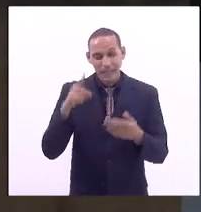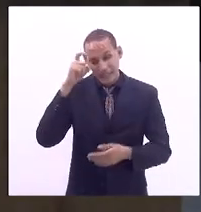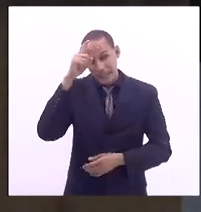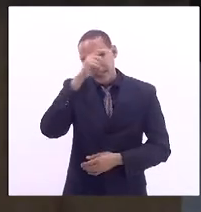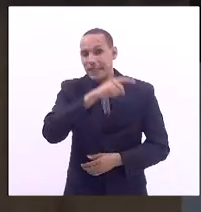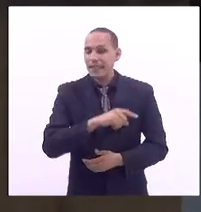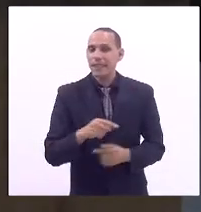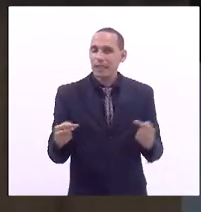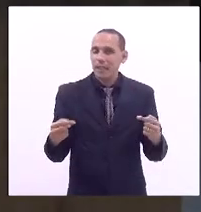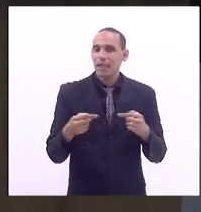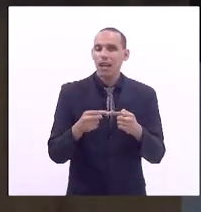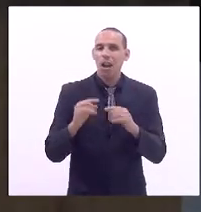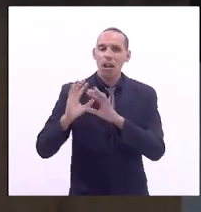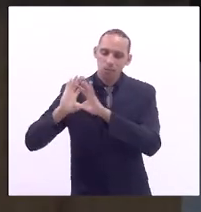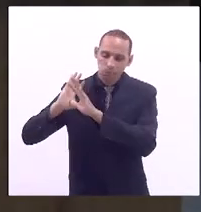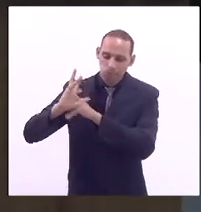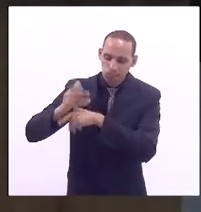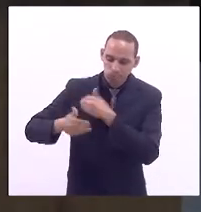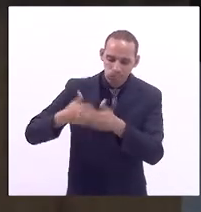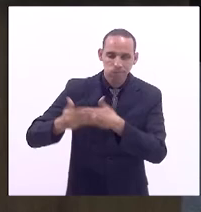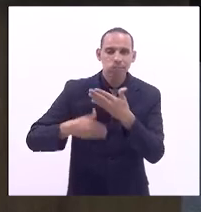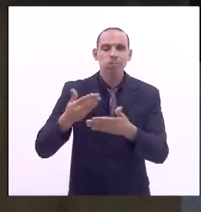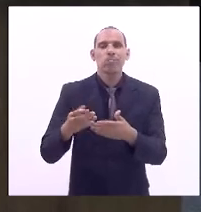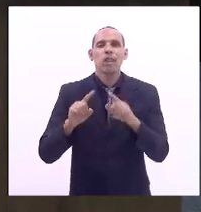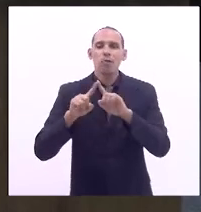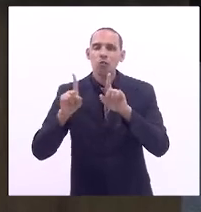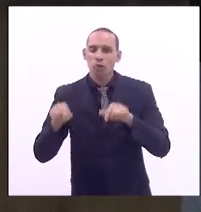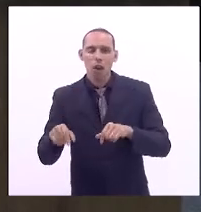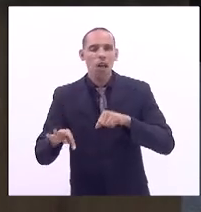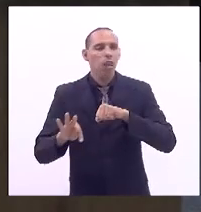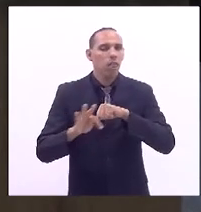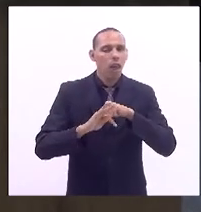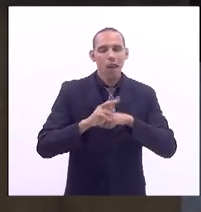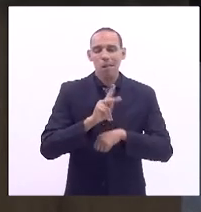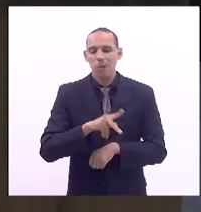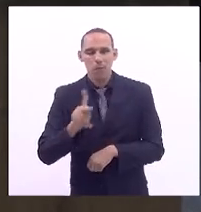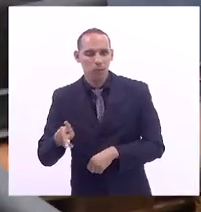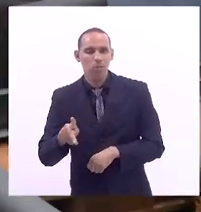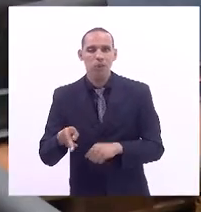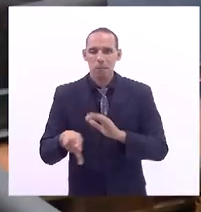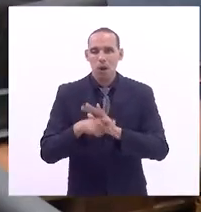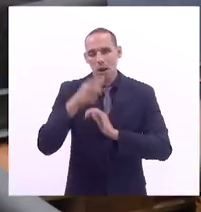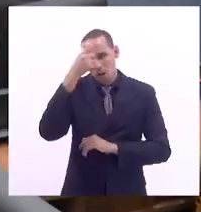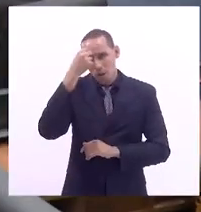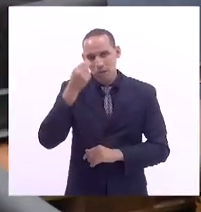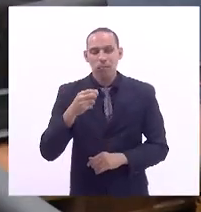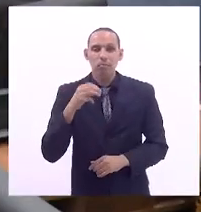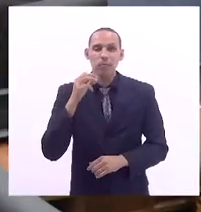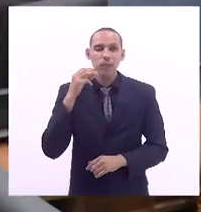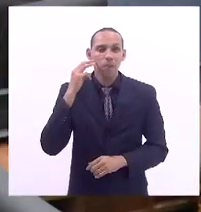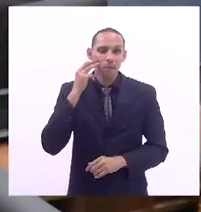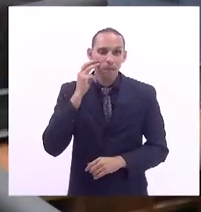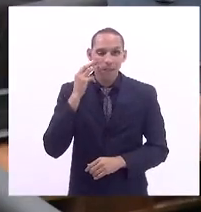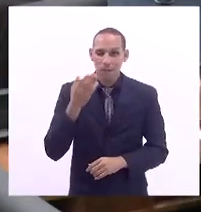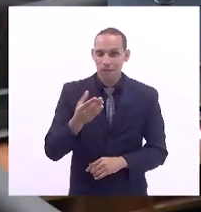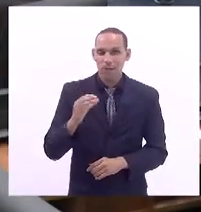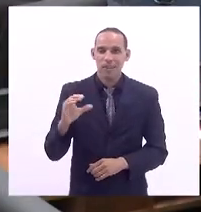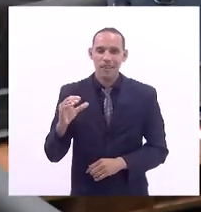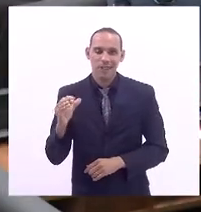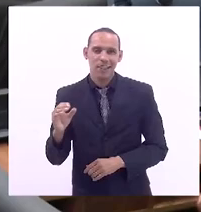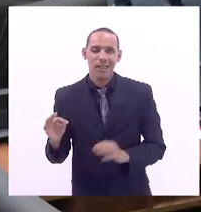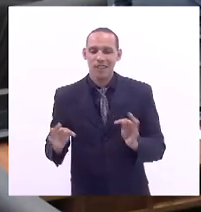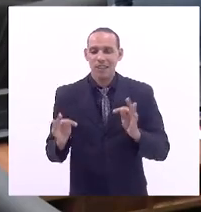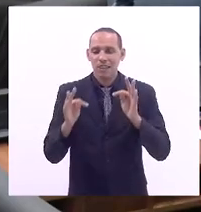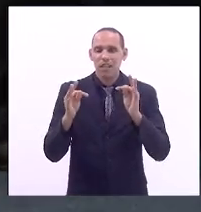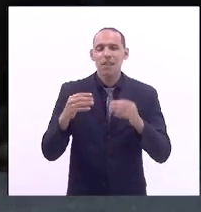que diz respeito as carreiras dos Servidores técnicos e docentes da Universidade resultado waldeck pela comissão de ciência e tecnologia